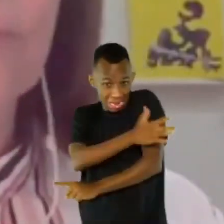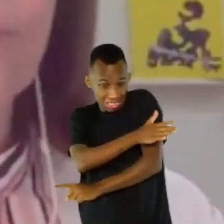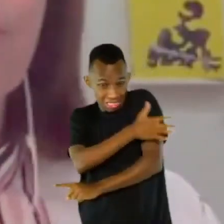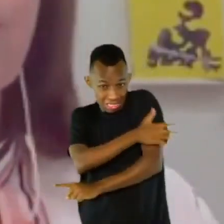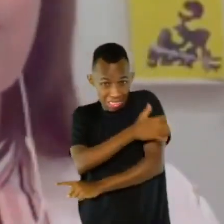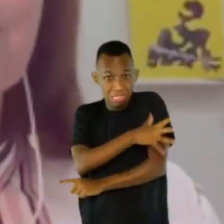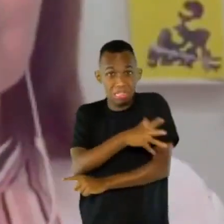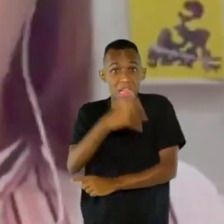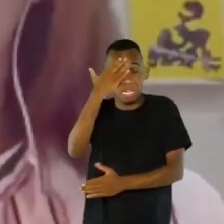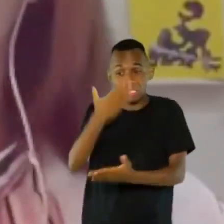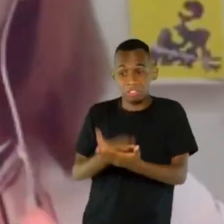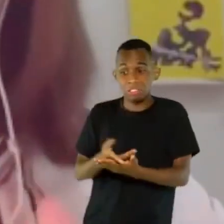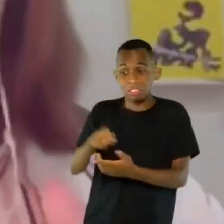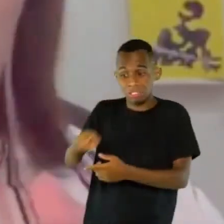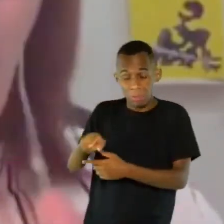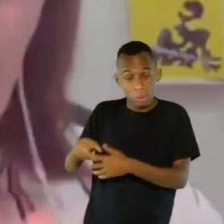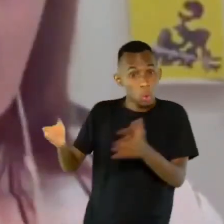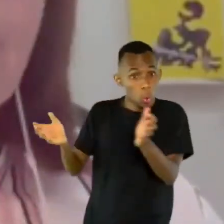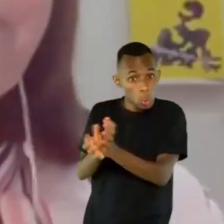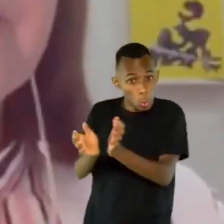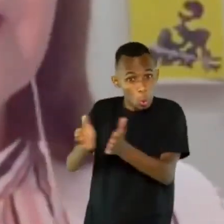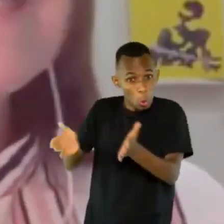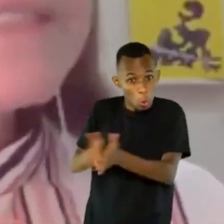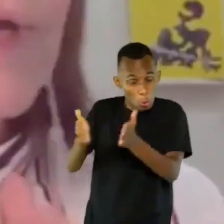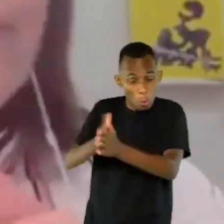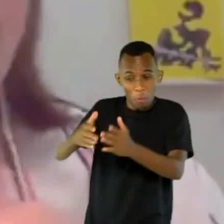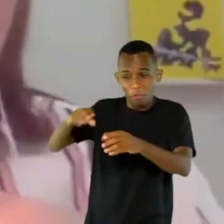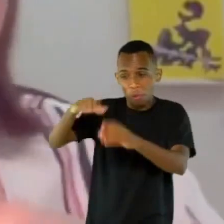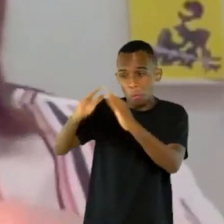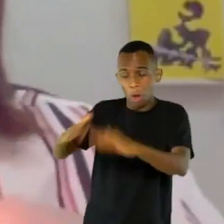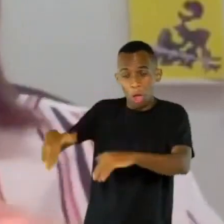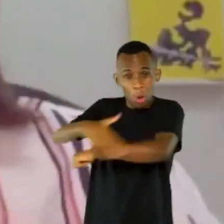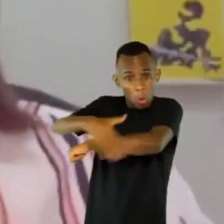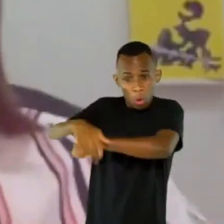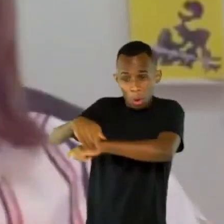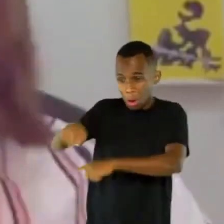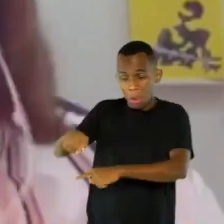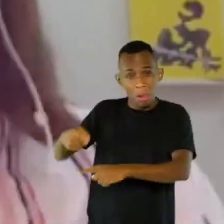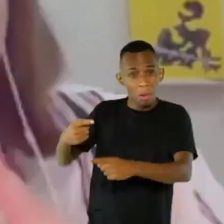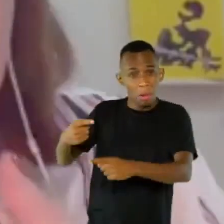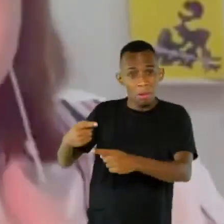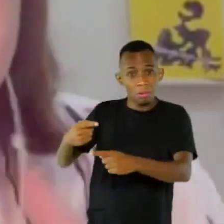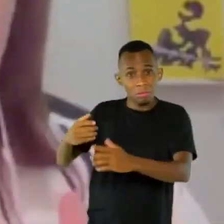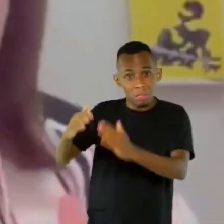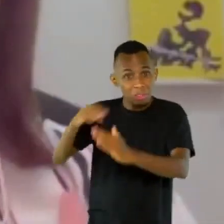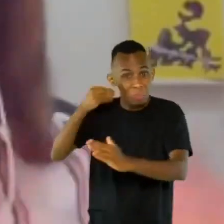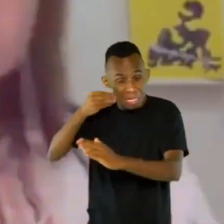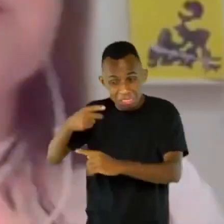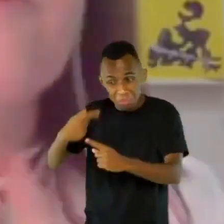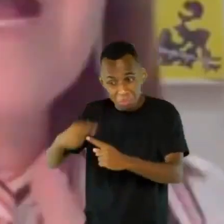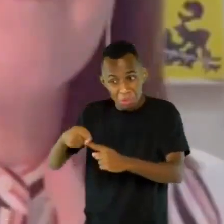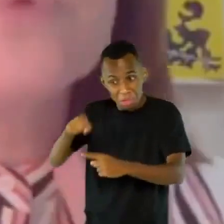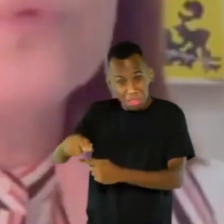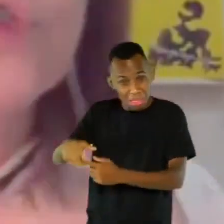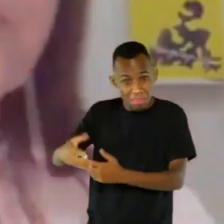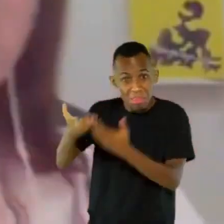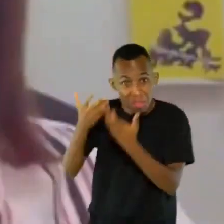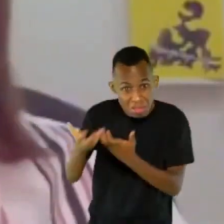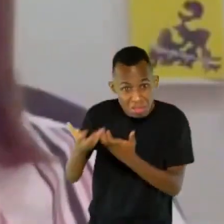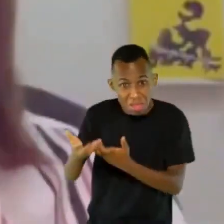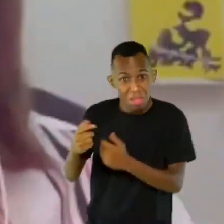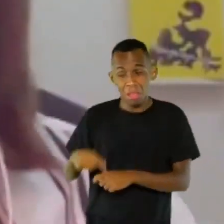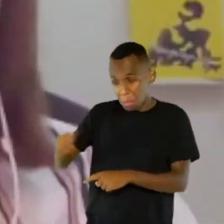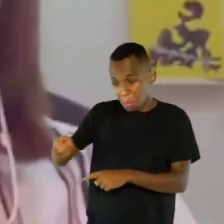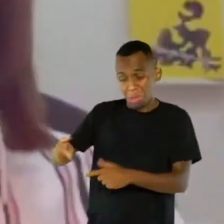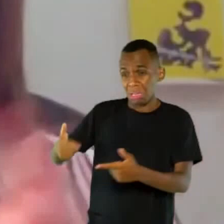nessa situação de rua, elas estão ali porque elas querem, ou porque elas merecem, ou porque são vagabundos,